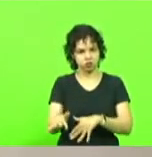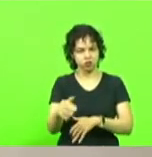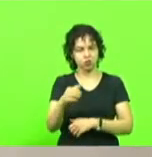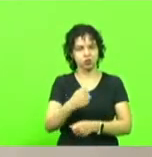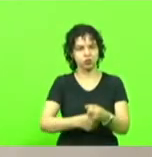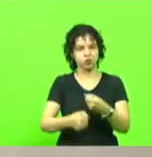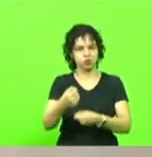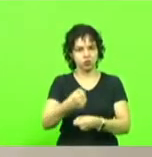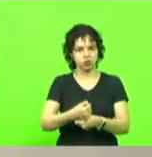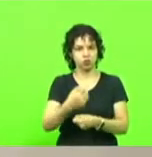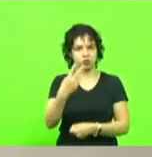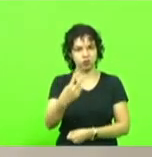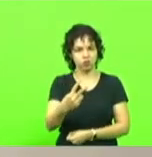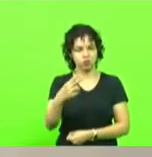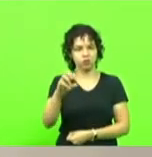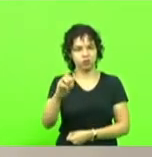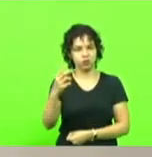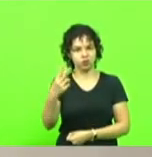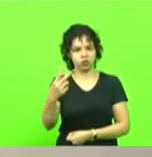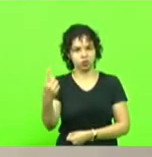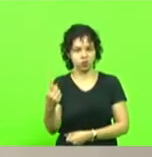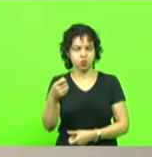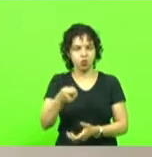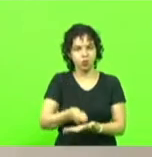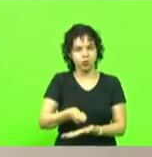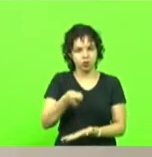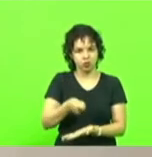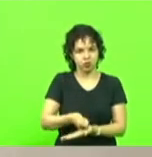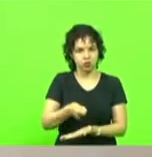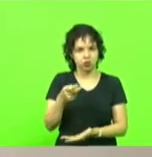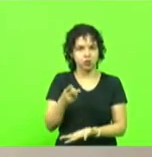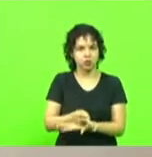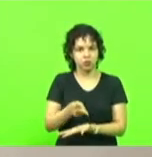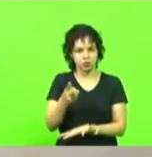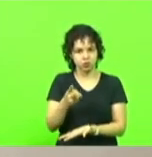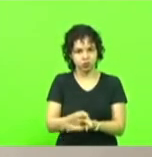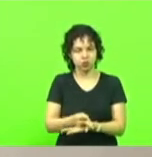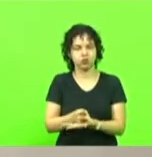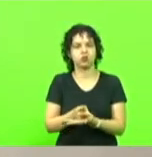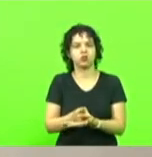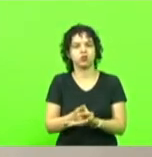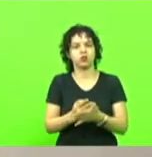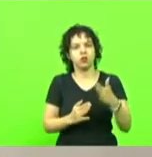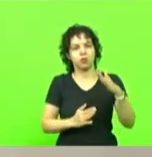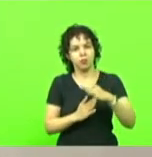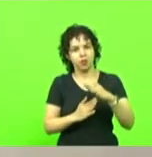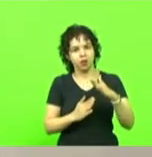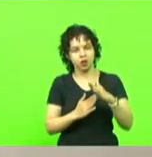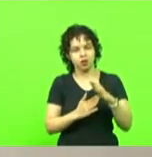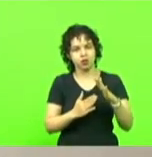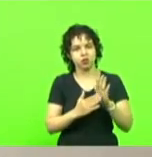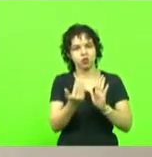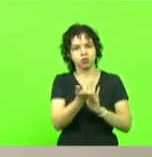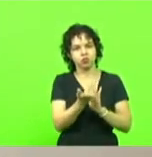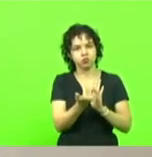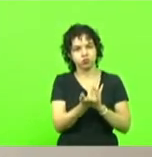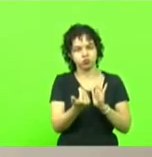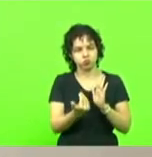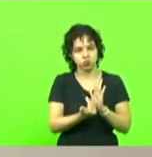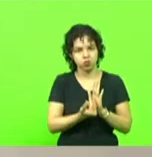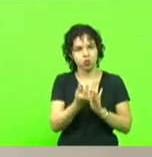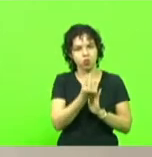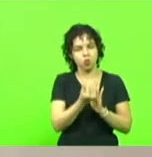setembro de 2021 a obrigatoriedade da manutenção das metas quantitativas e qualitativas